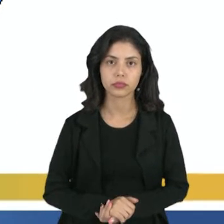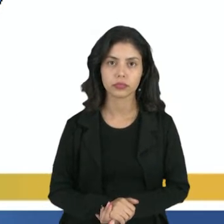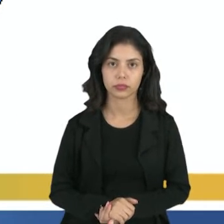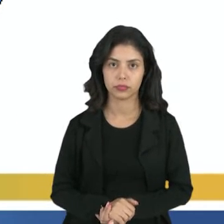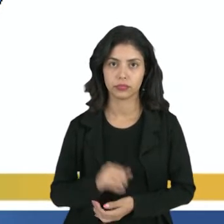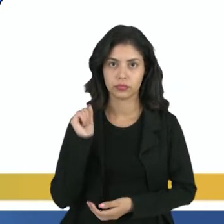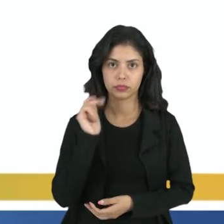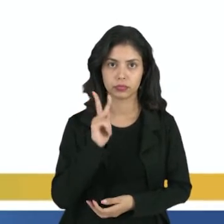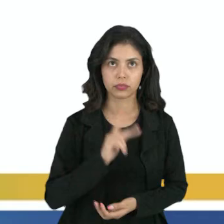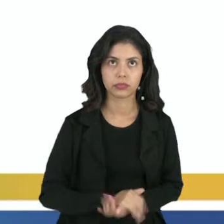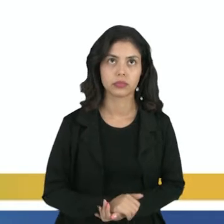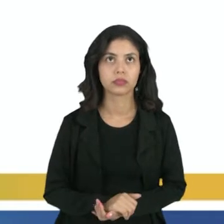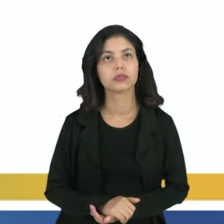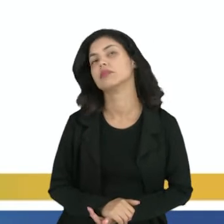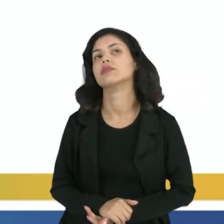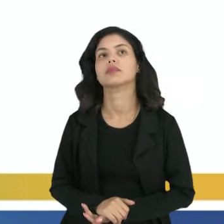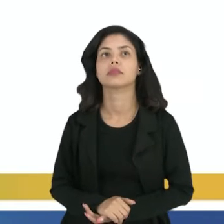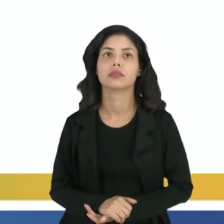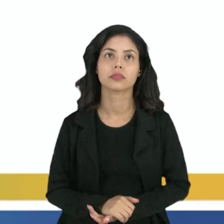2, ok?